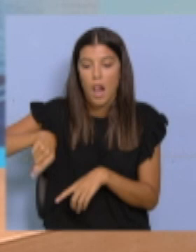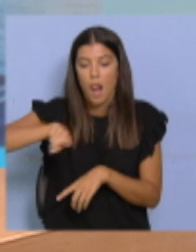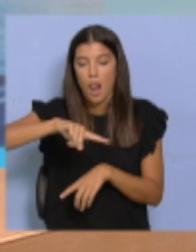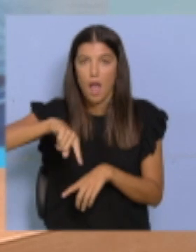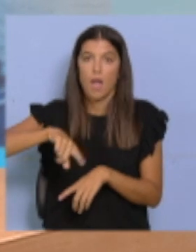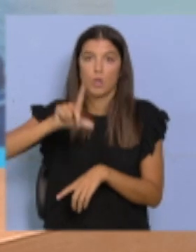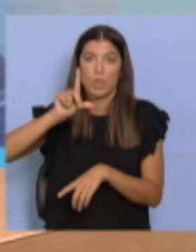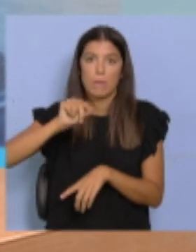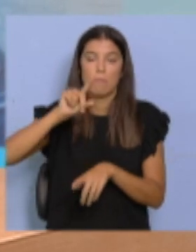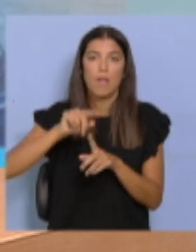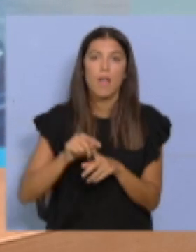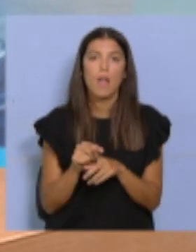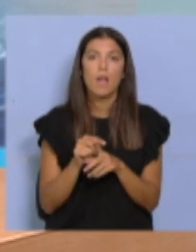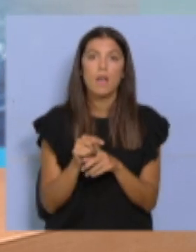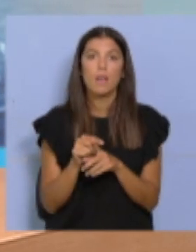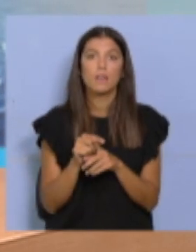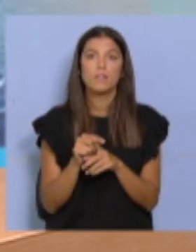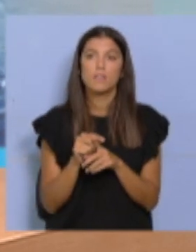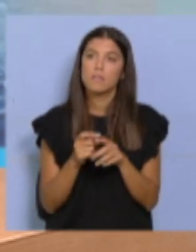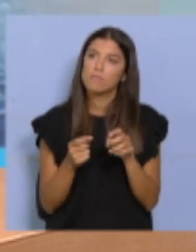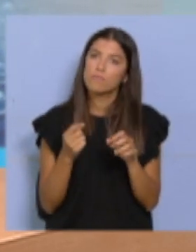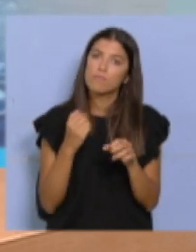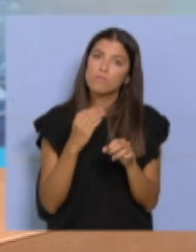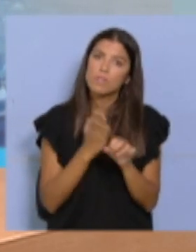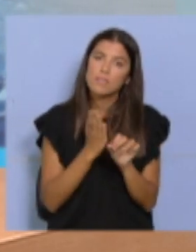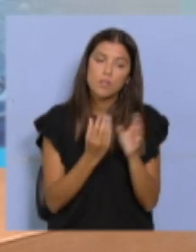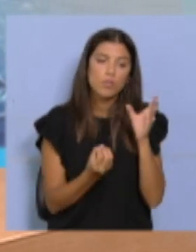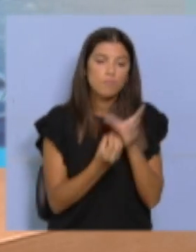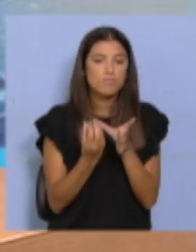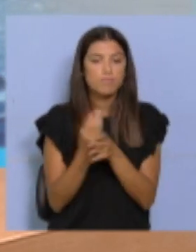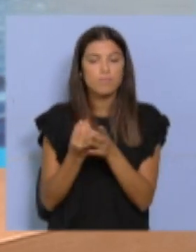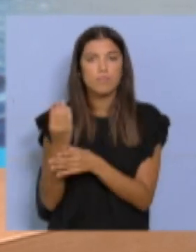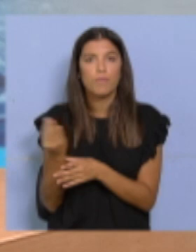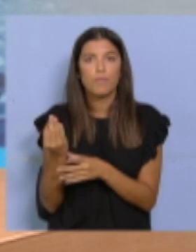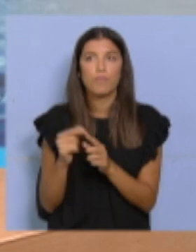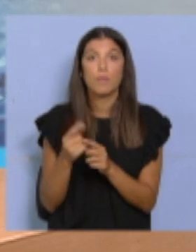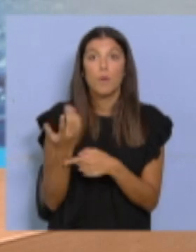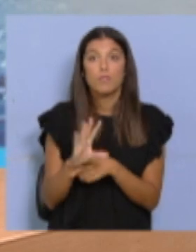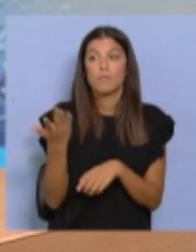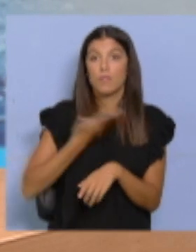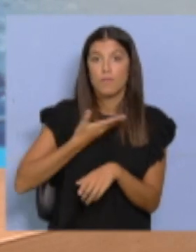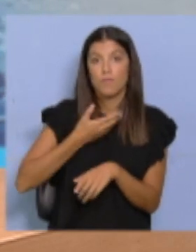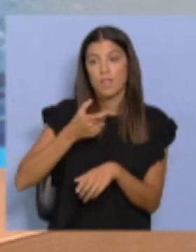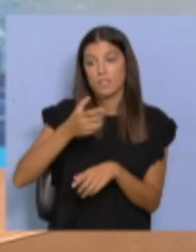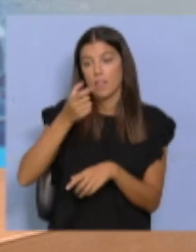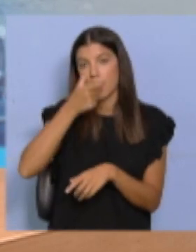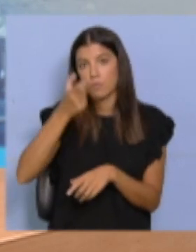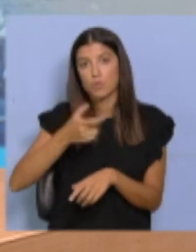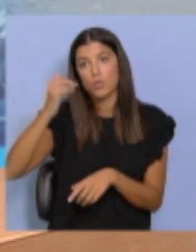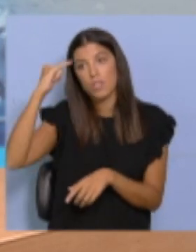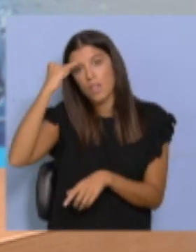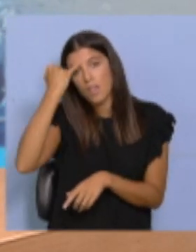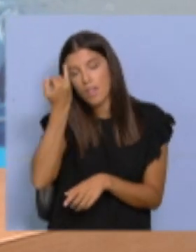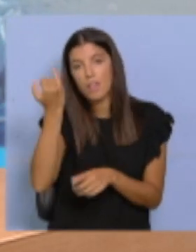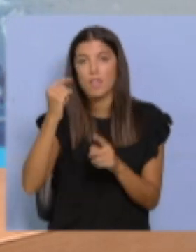de entidades que surgiram na defesa dos povos indígenas, por exemplo, na legalização das suas terras, dos seus direitos,